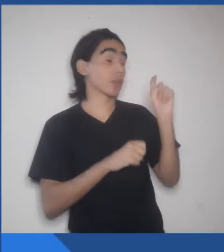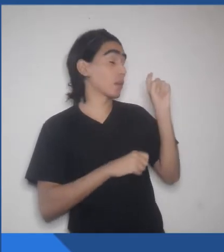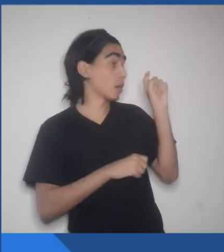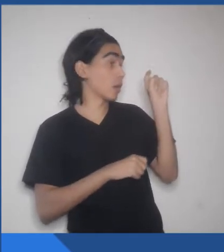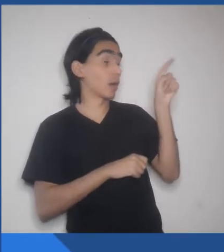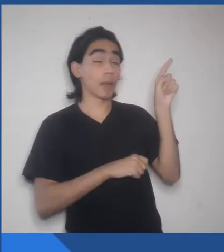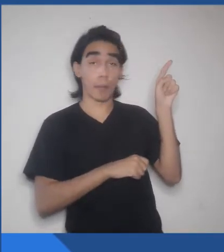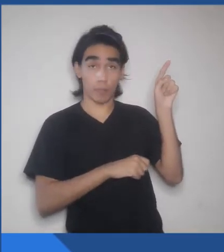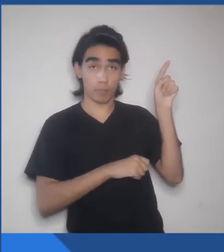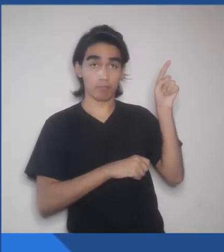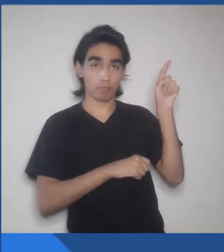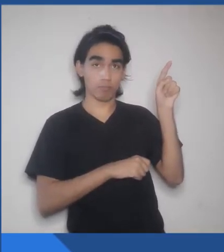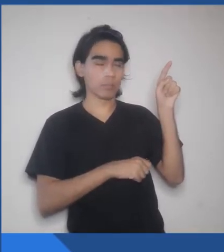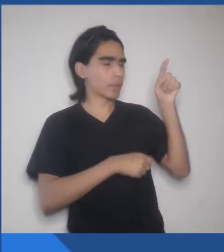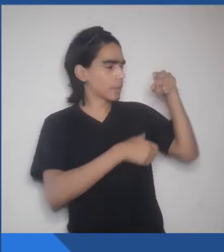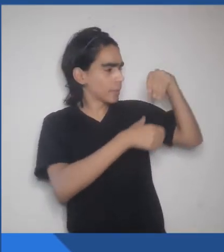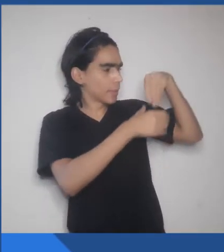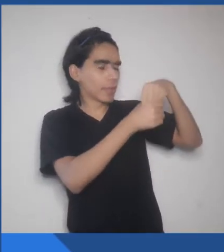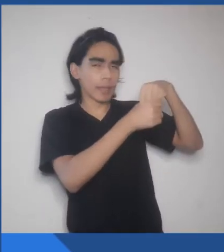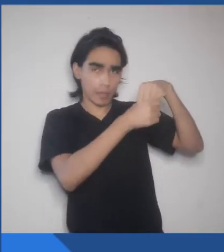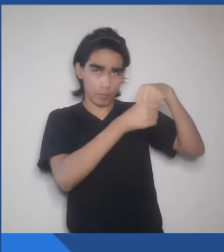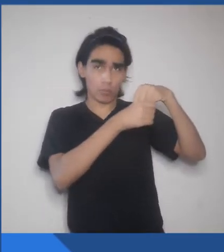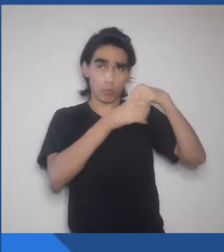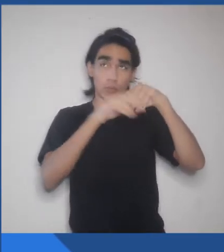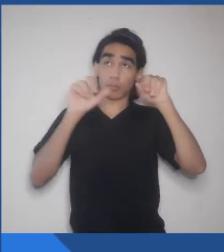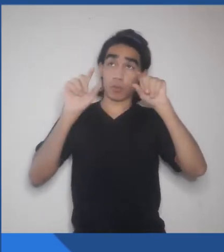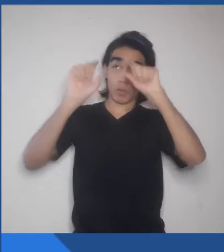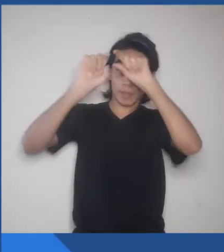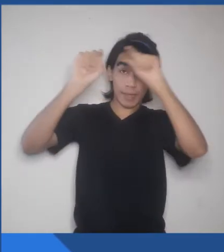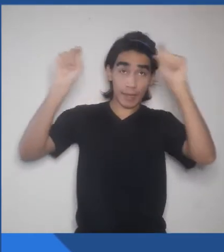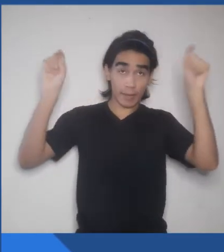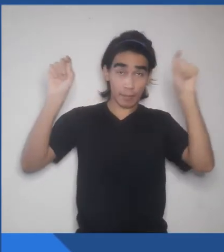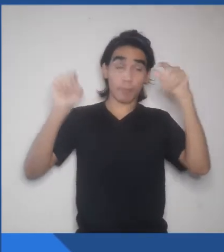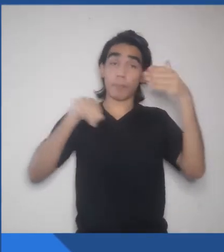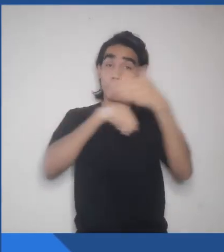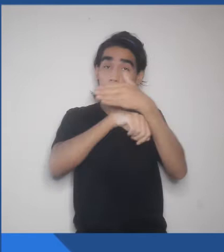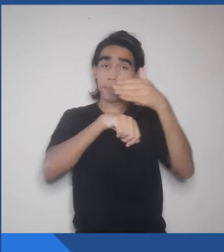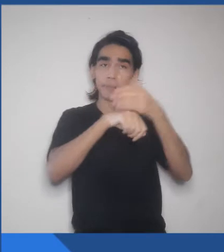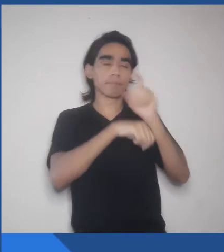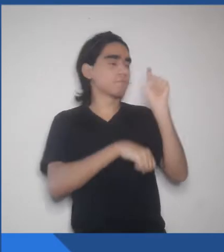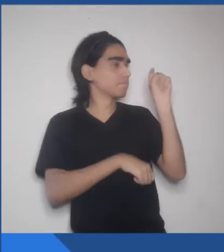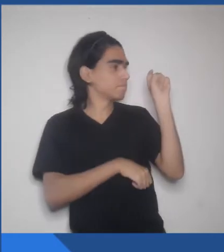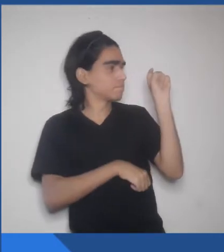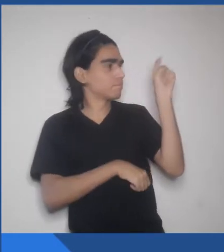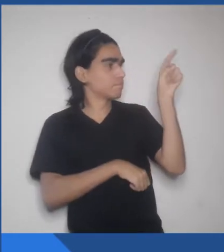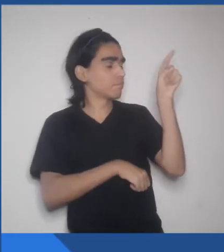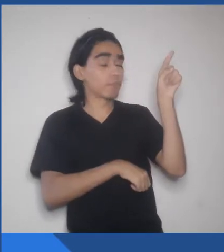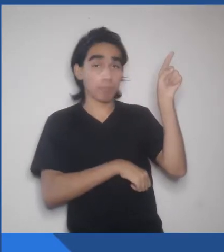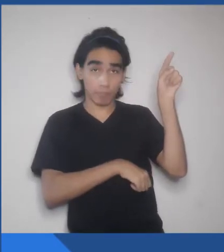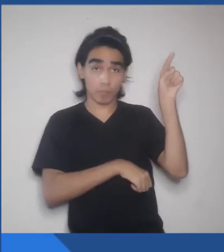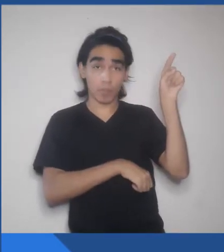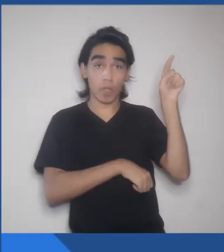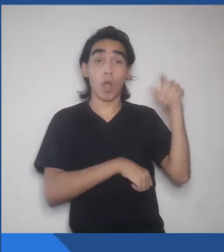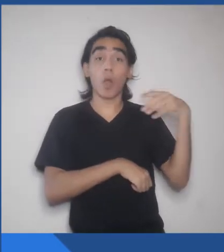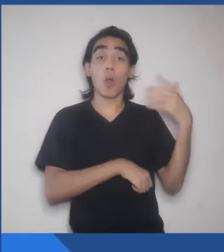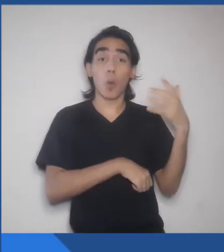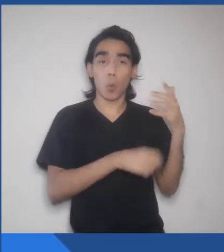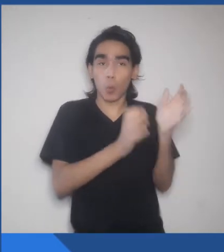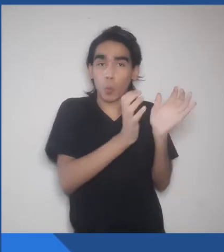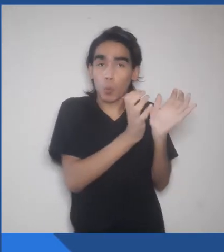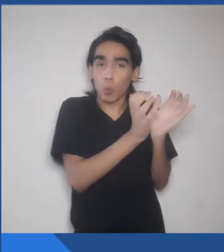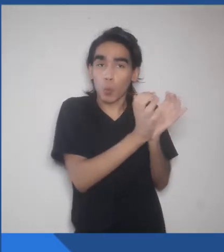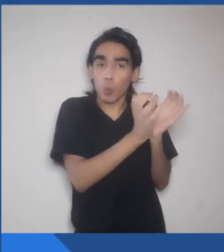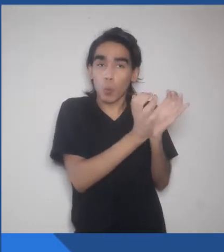de ações, dentro da tela de participantes, a gente clica nele e vem aqui nessa opção,